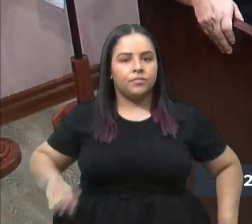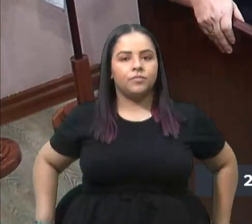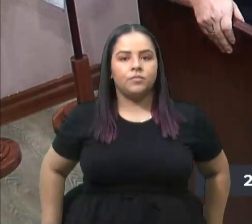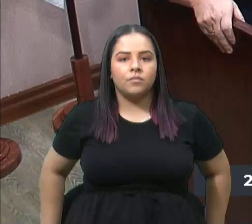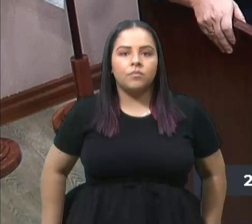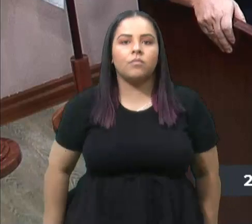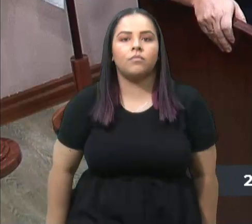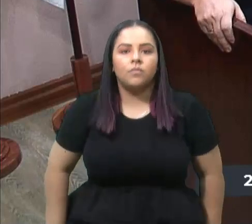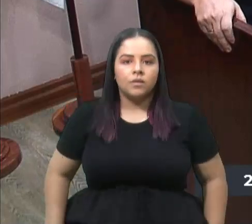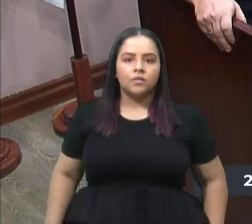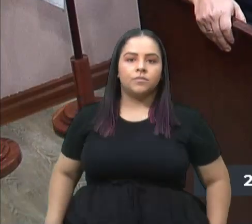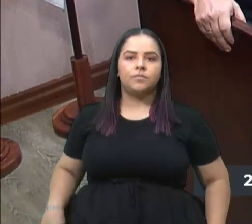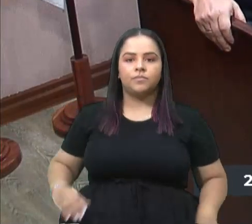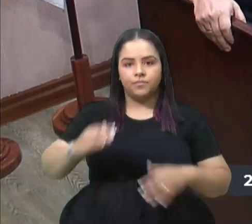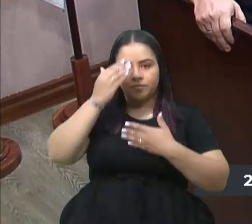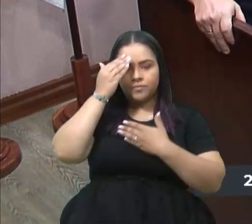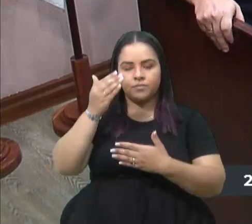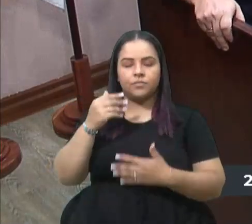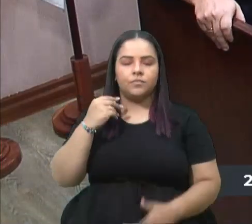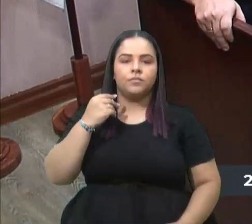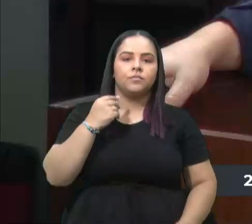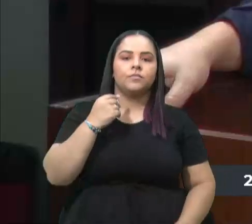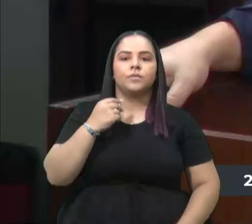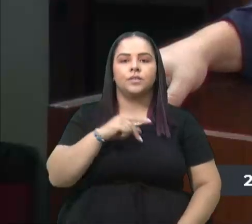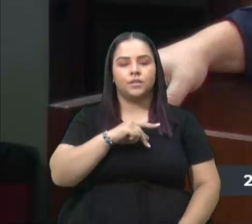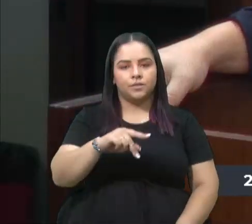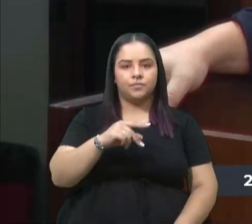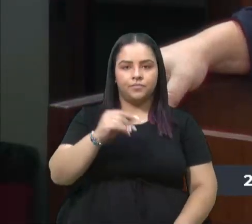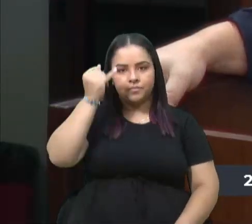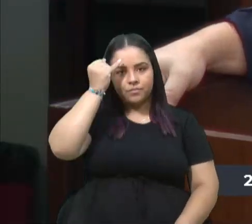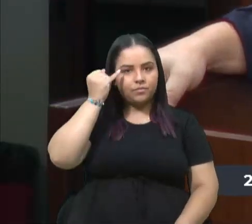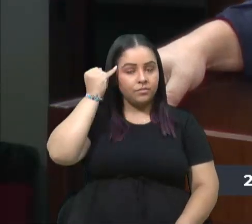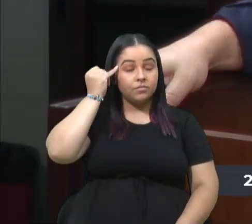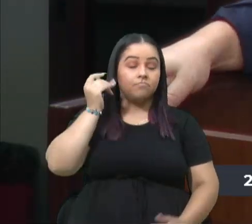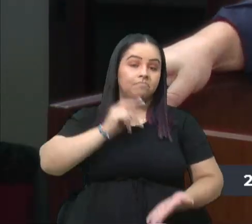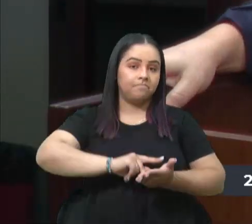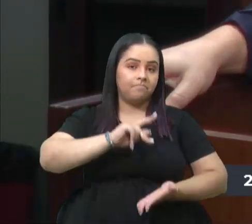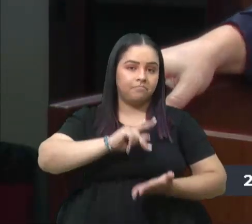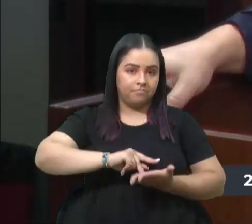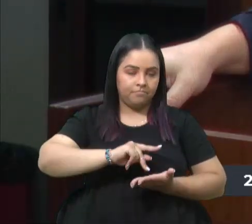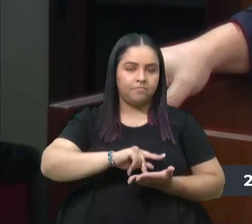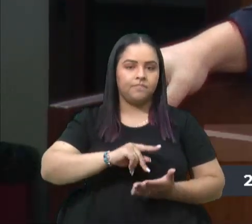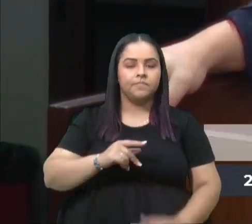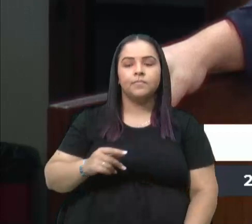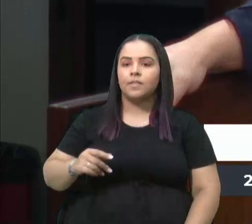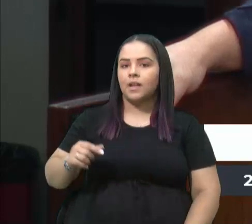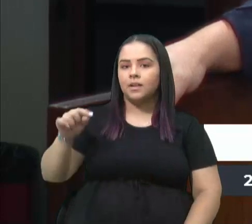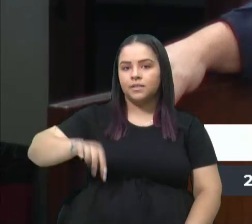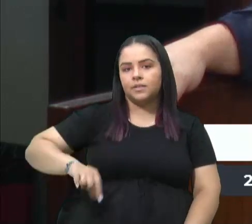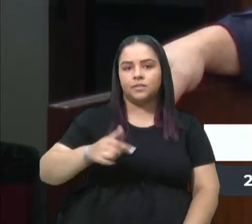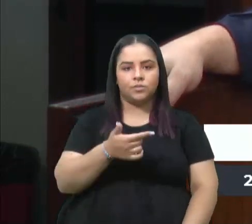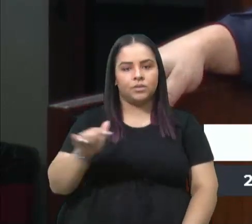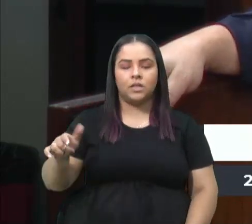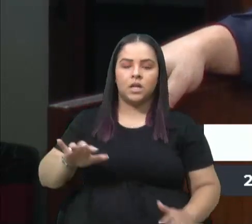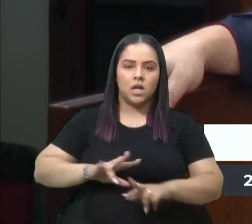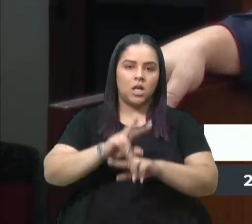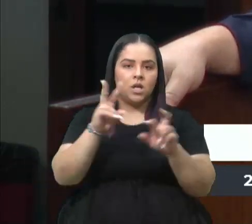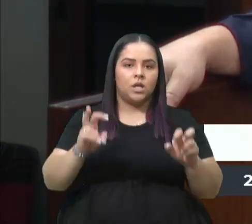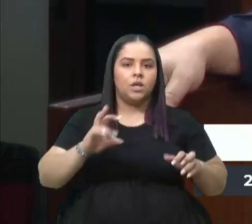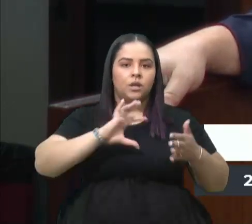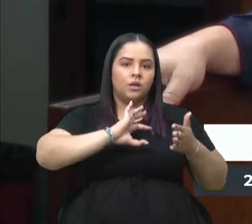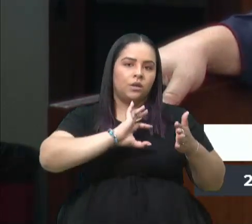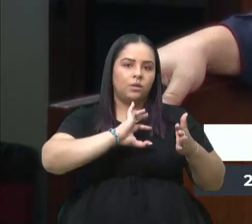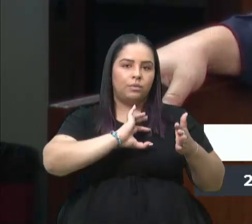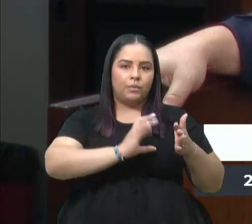Obrigado, presidente D'Ambros. Exatamente, vereador Lucas. Eu acho que aqui não há questão partidária para a gente